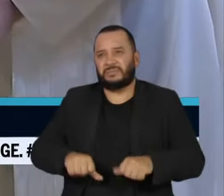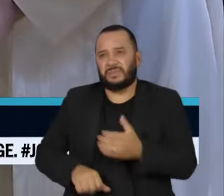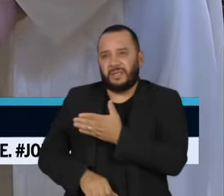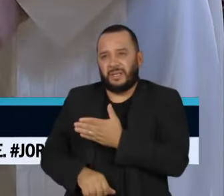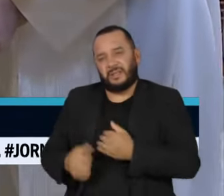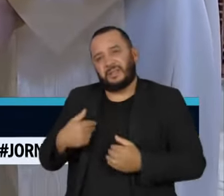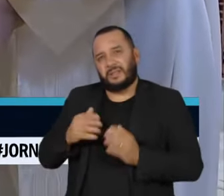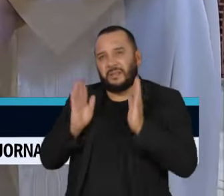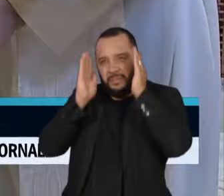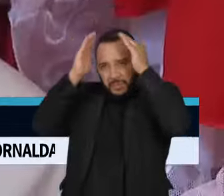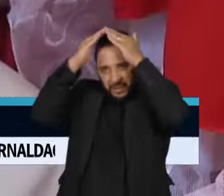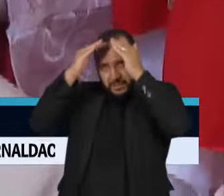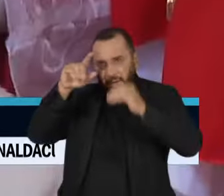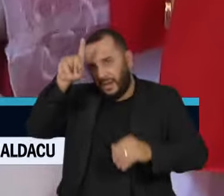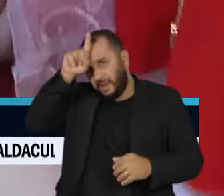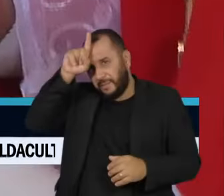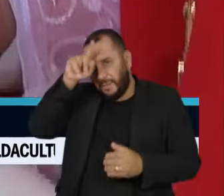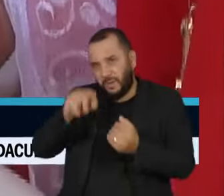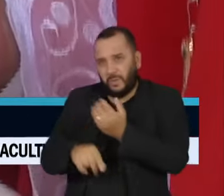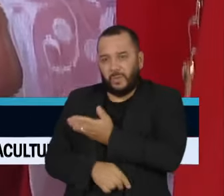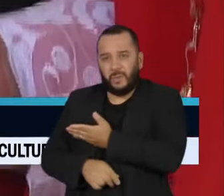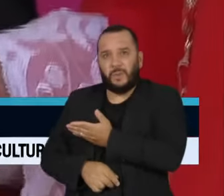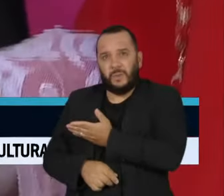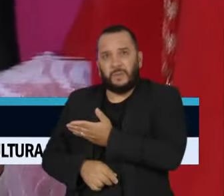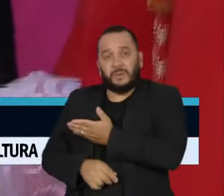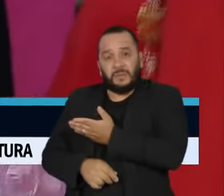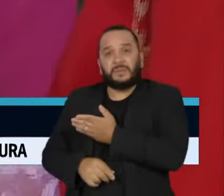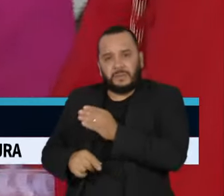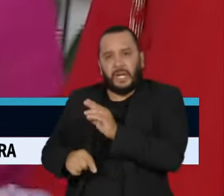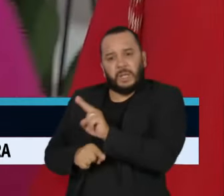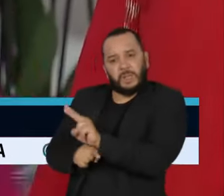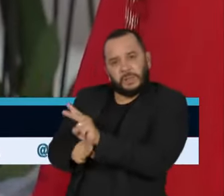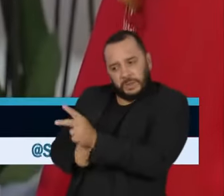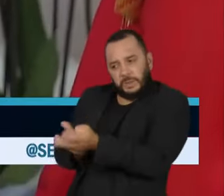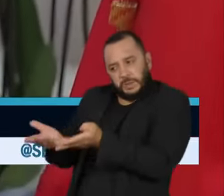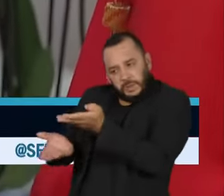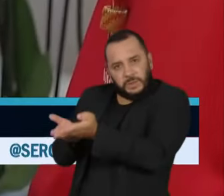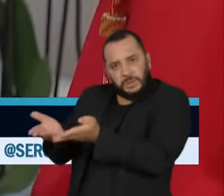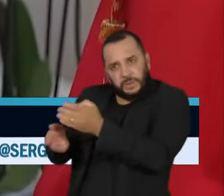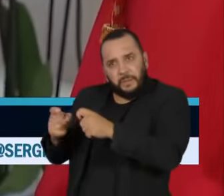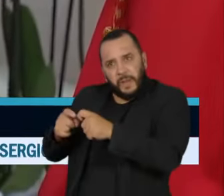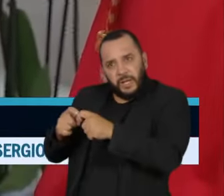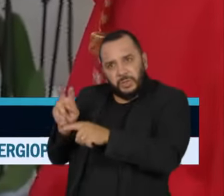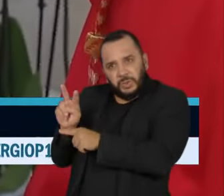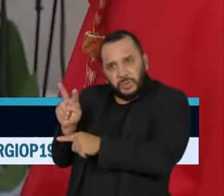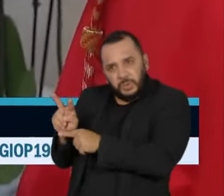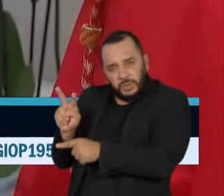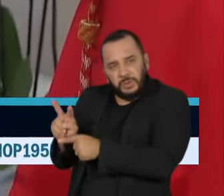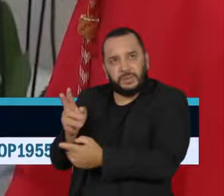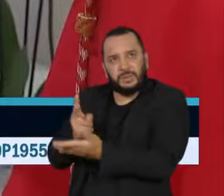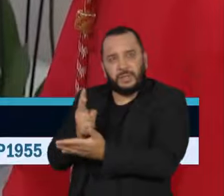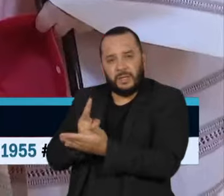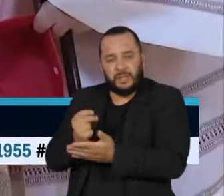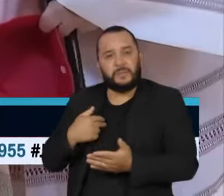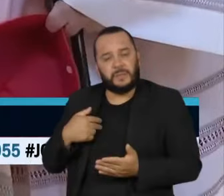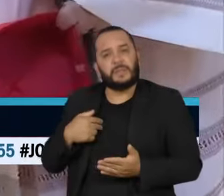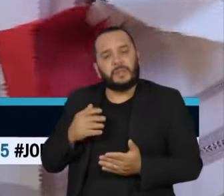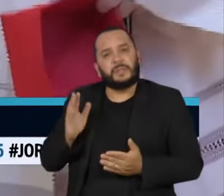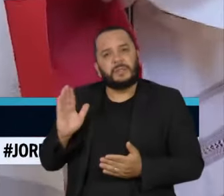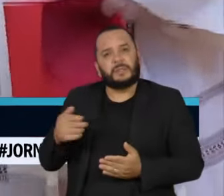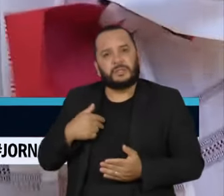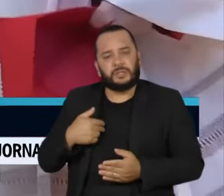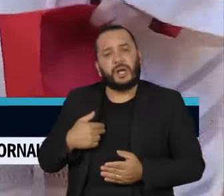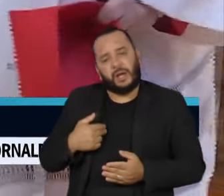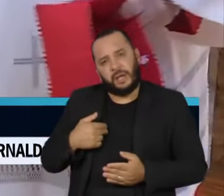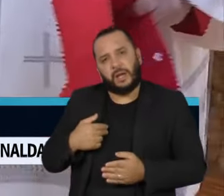mas que está sob controle e que ele está sob acompanhamento médico constante. O Vaticano atribui as condições de saúde à